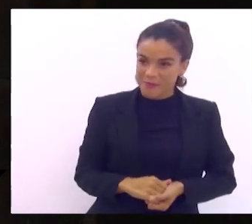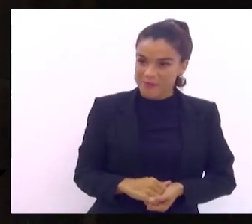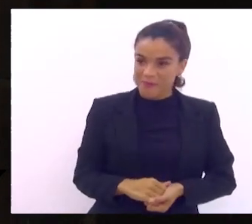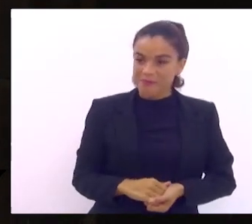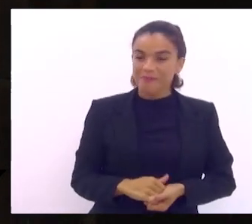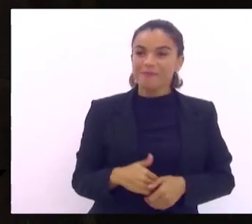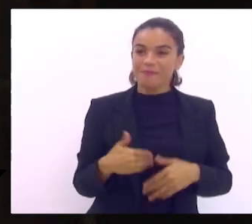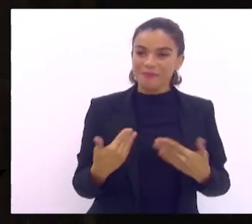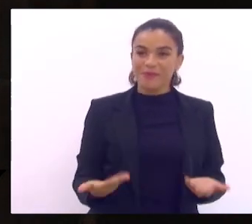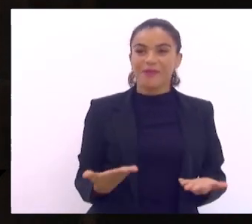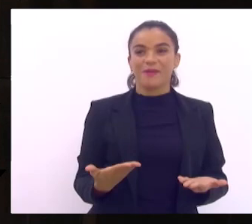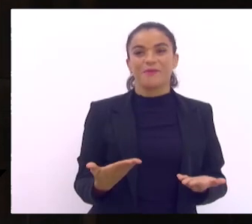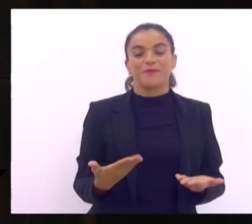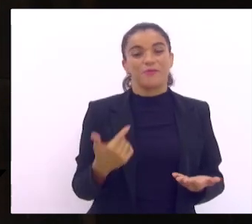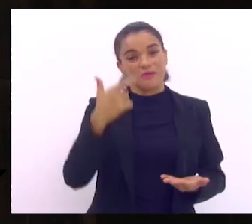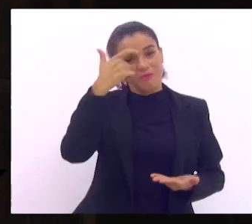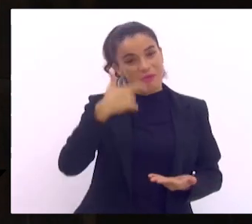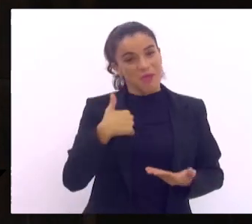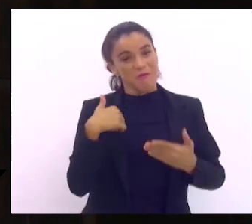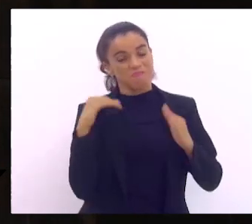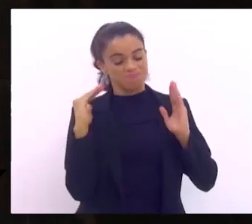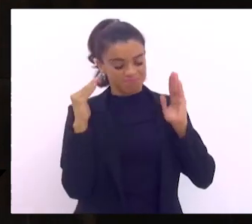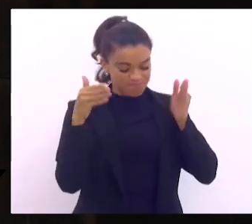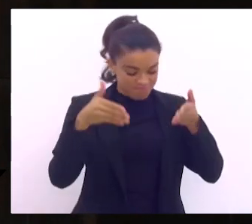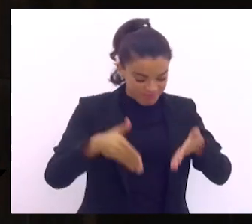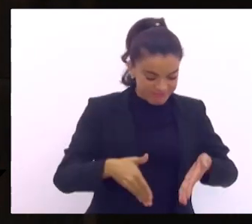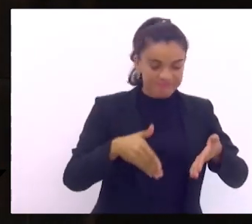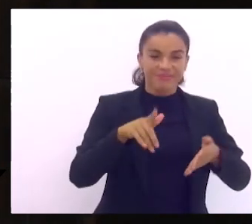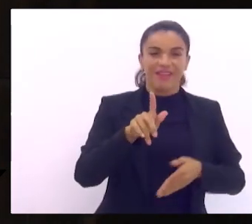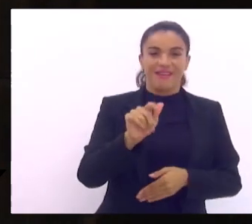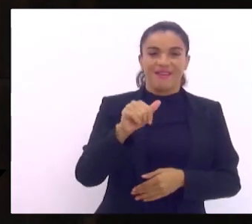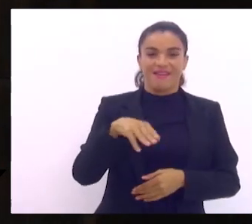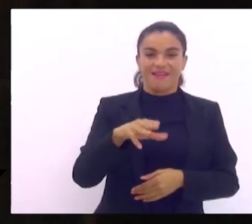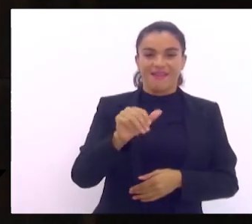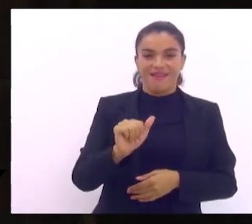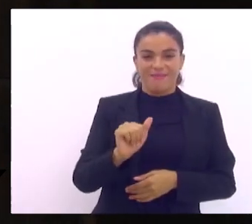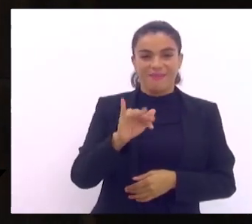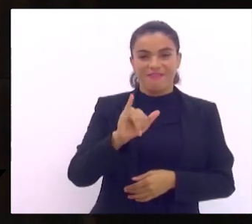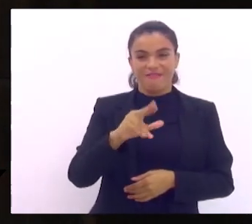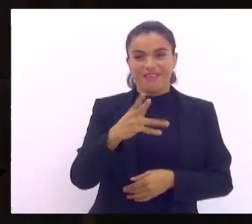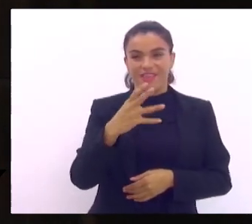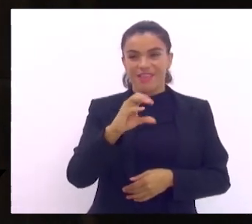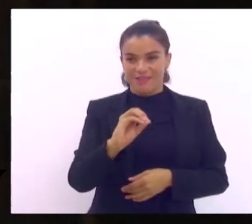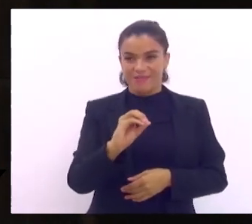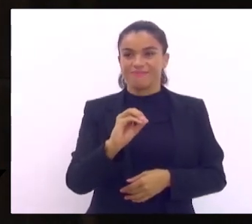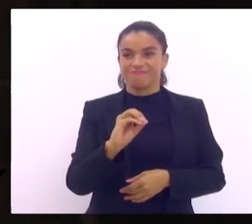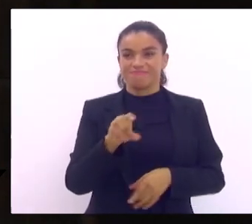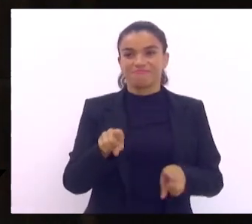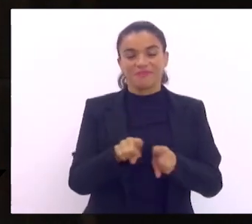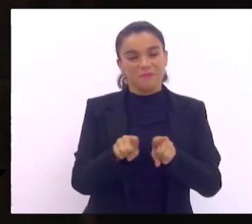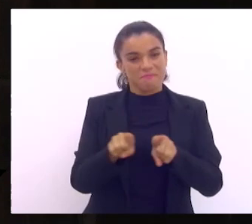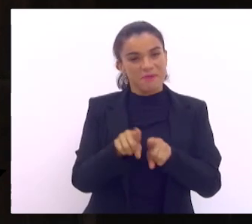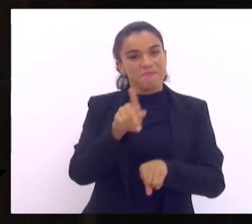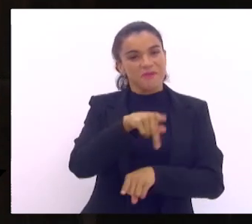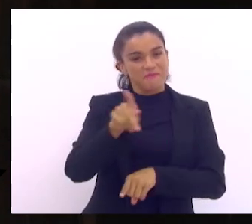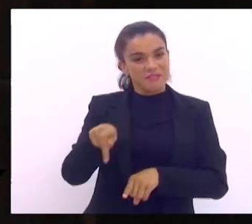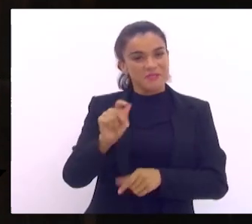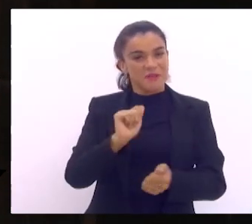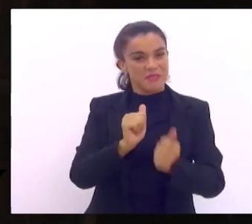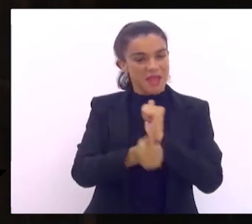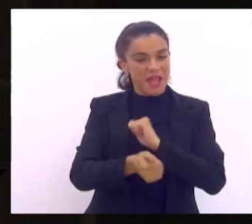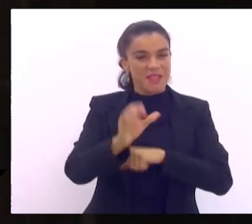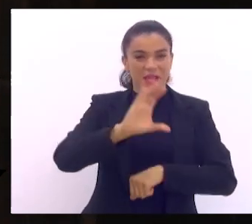E quando eu cheguei também na Gama Filho, não está aqui, o professor Geraldo Pegado e o Milton, também atletas, também